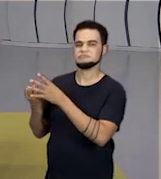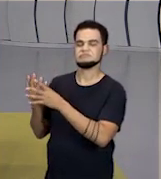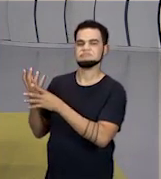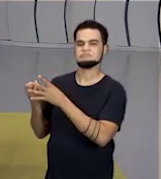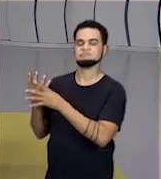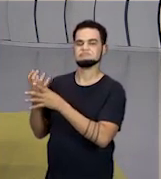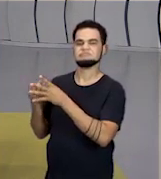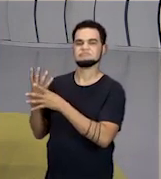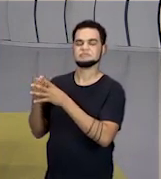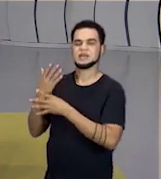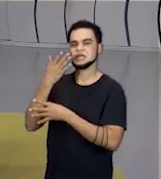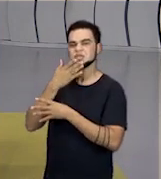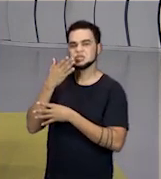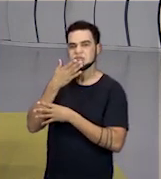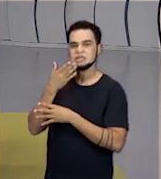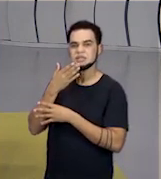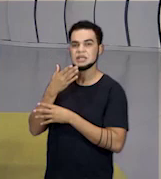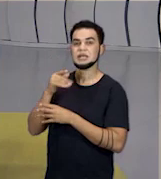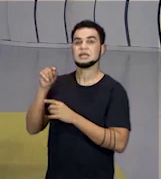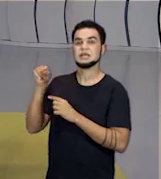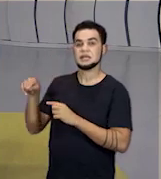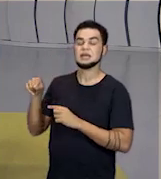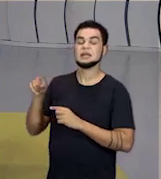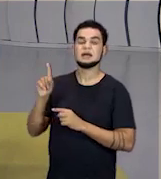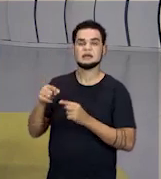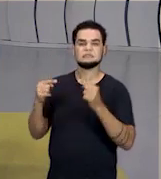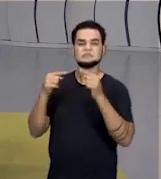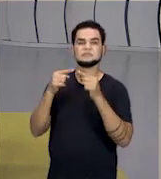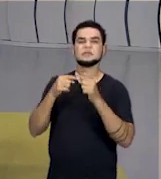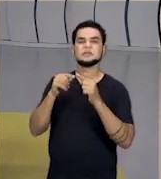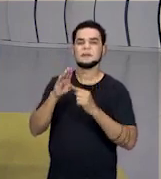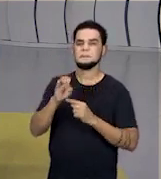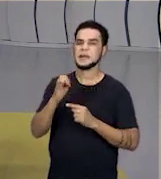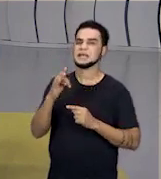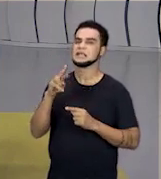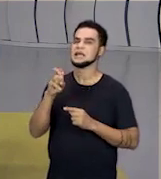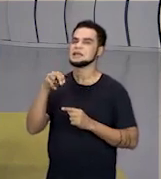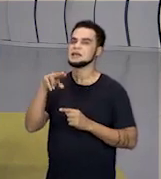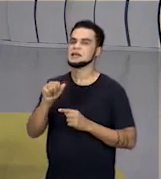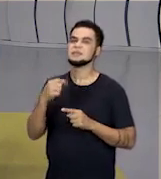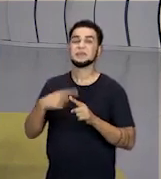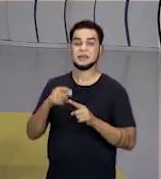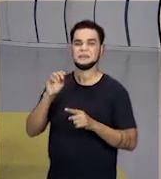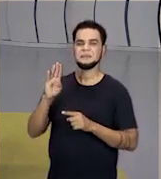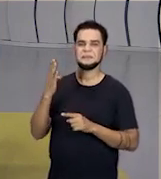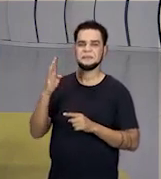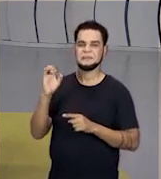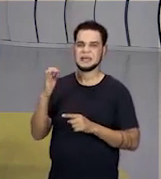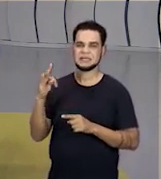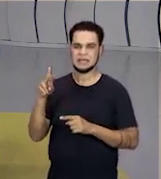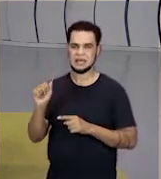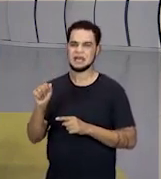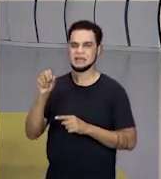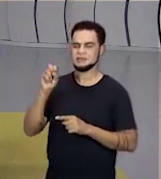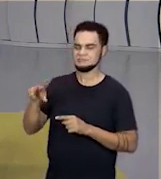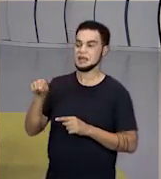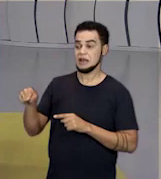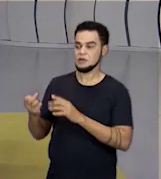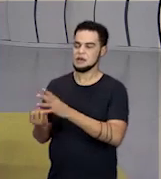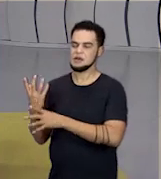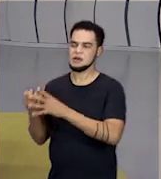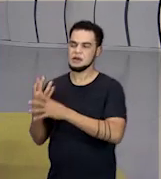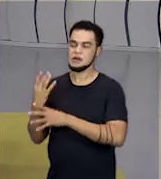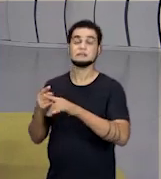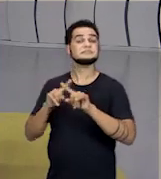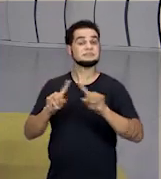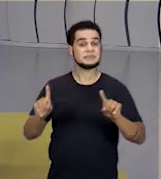E essa insulina vai ser uma insulina bacteriana? Ela foi produzida por uma bactéria, mas ela vai ser a insulina humana.